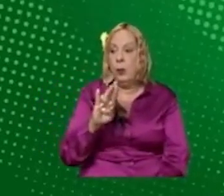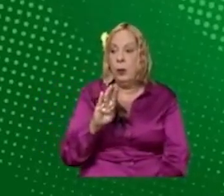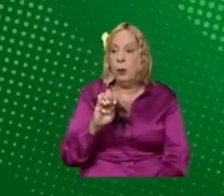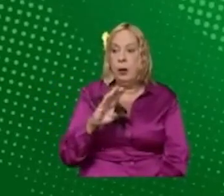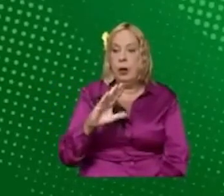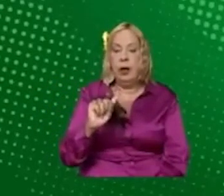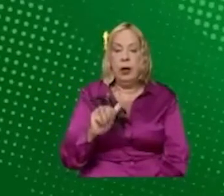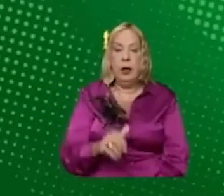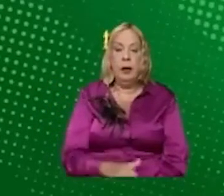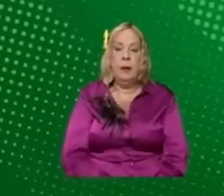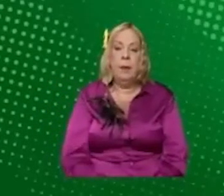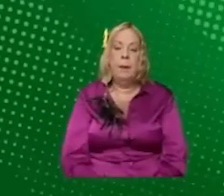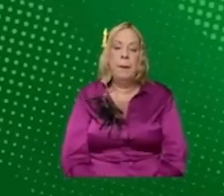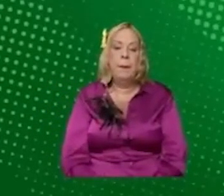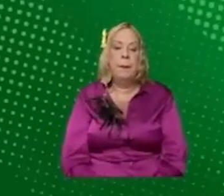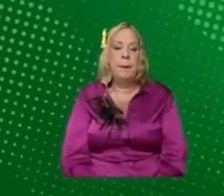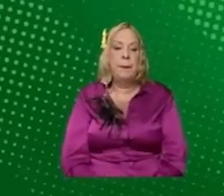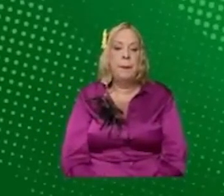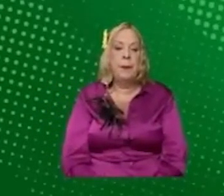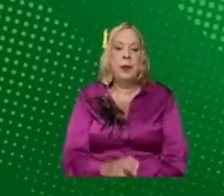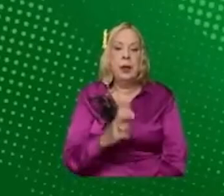alô Muribeca. Parabéns.